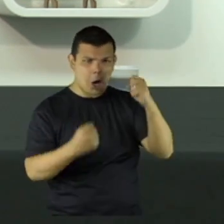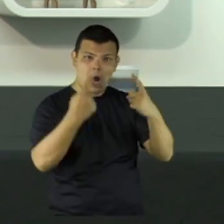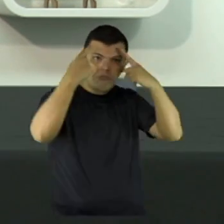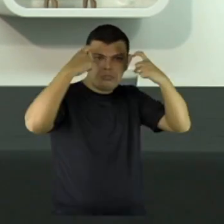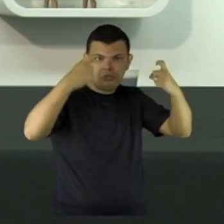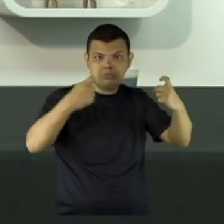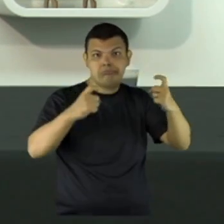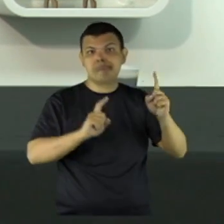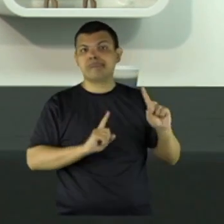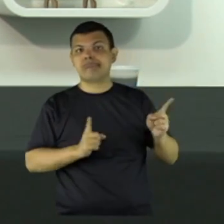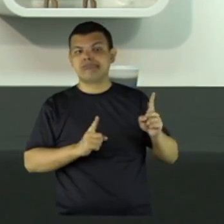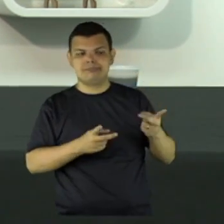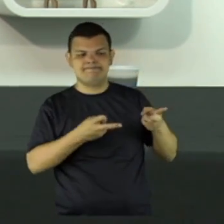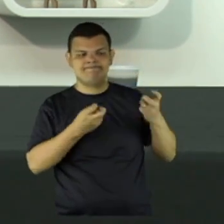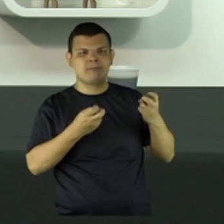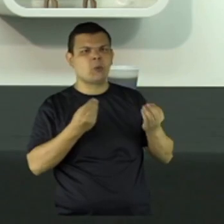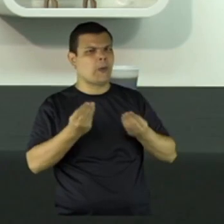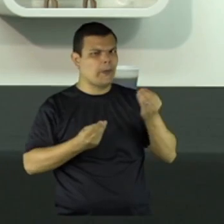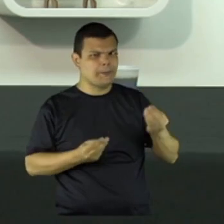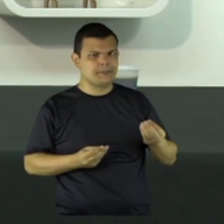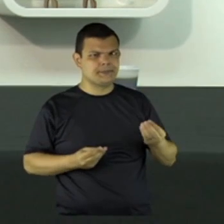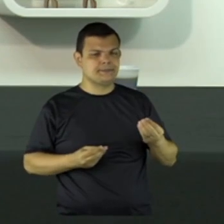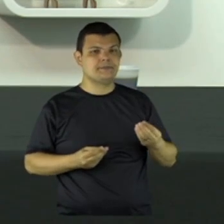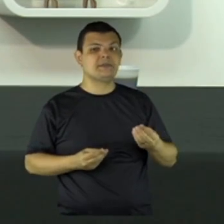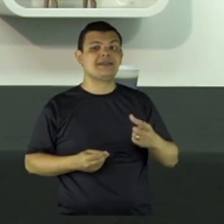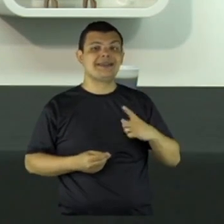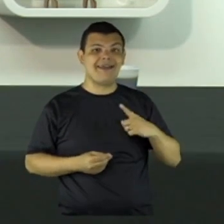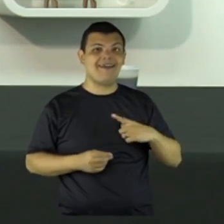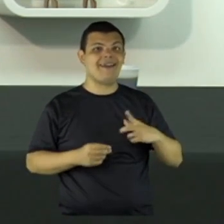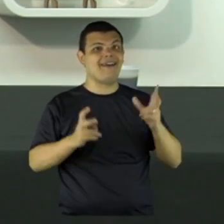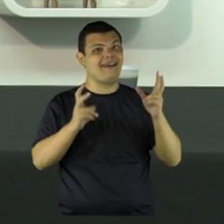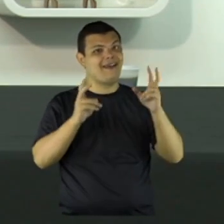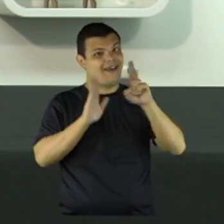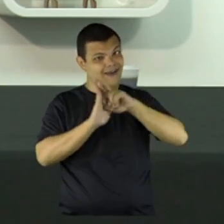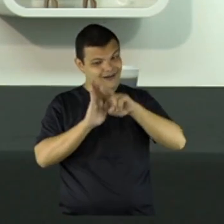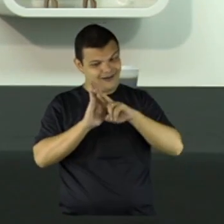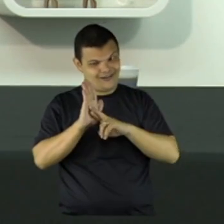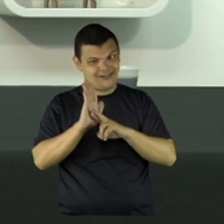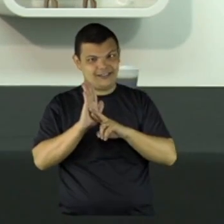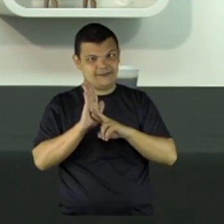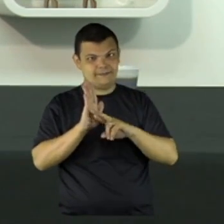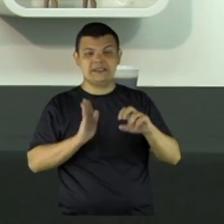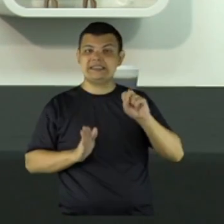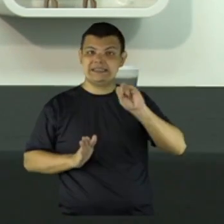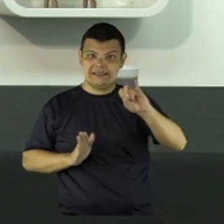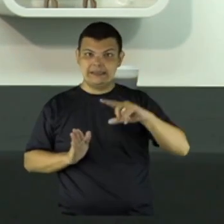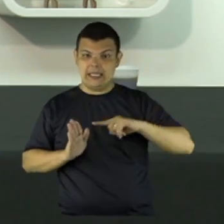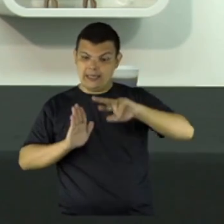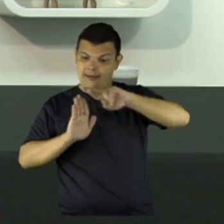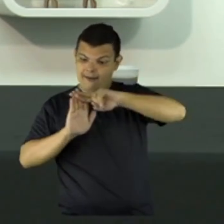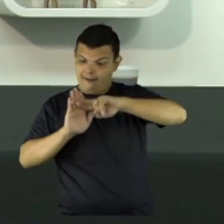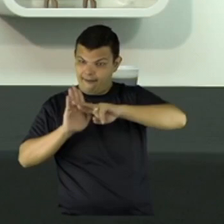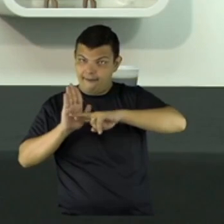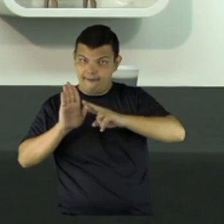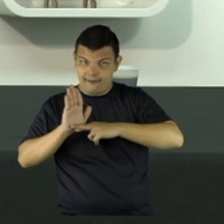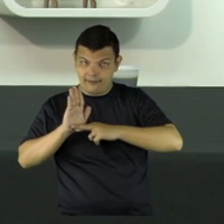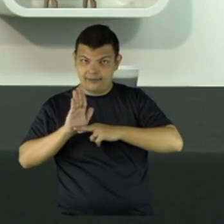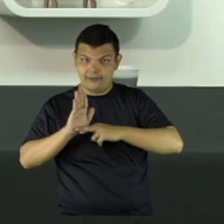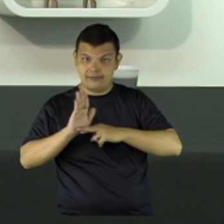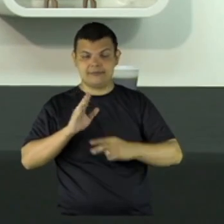para identificar? Então você identifica por meio das regras, da existência de regras. Então as regras elas